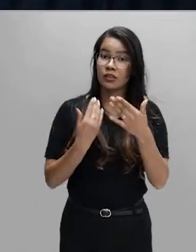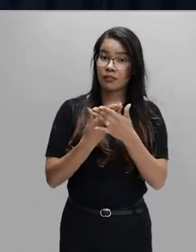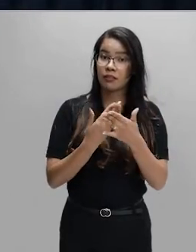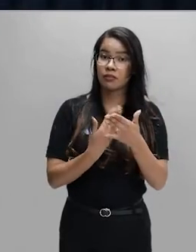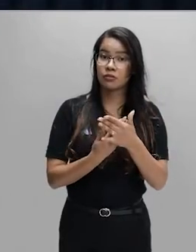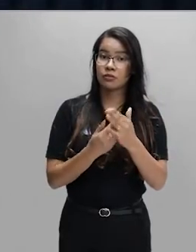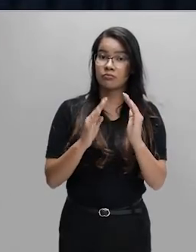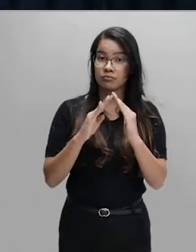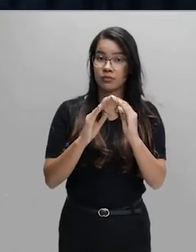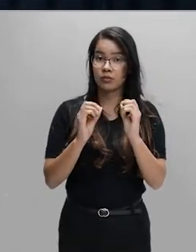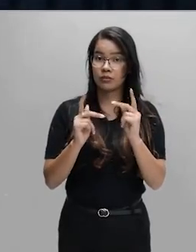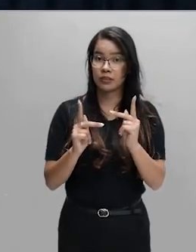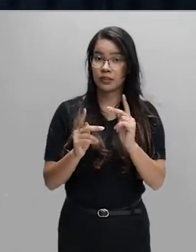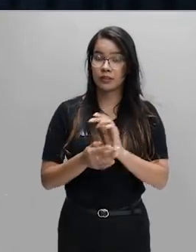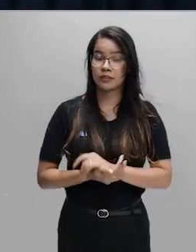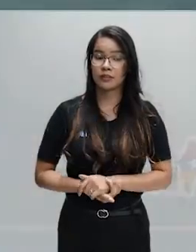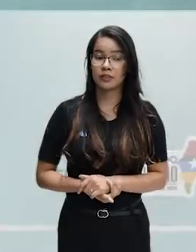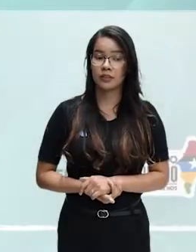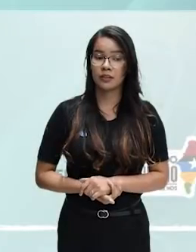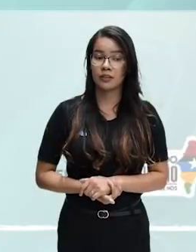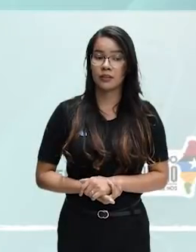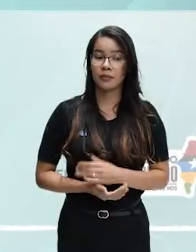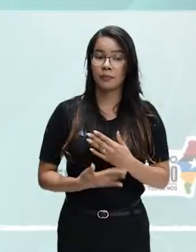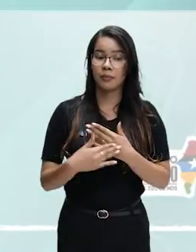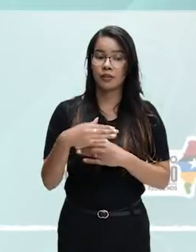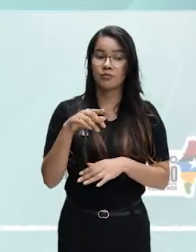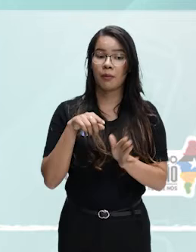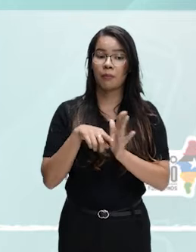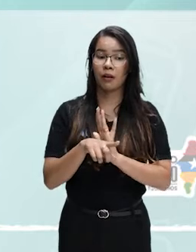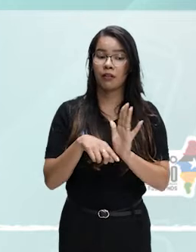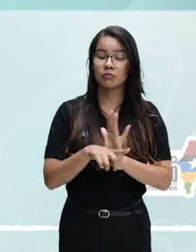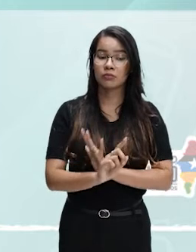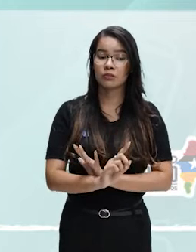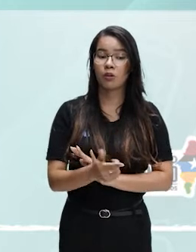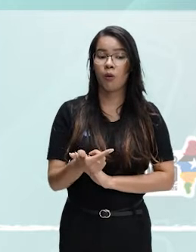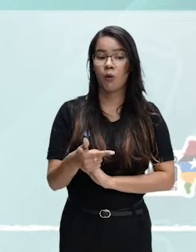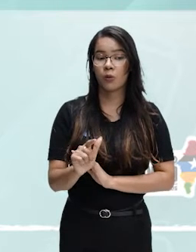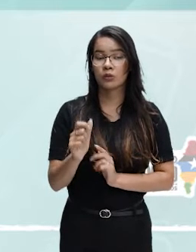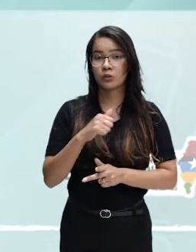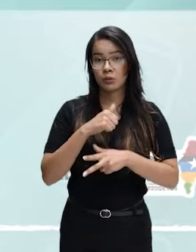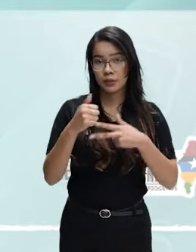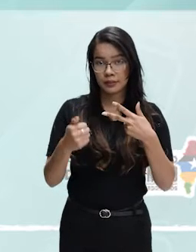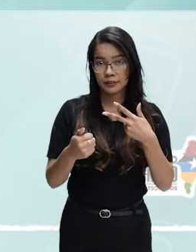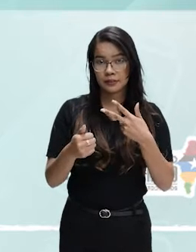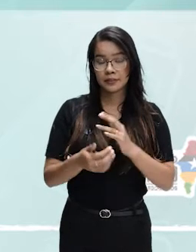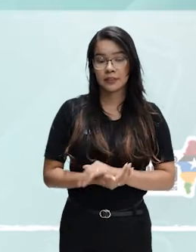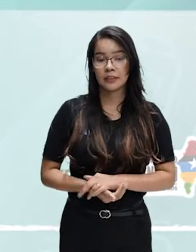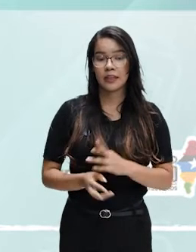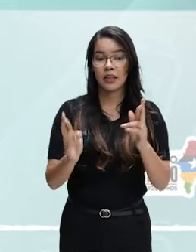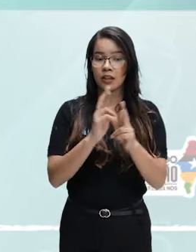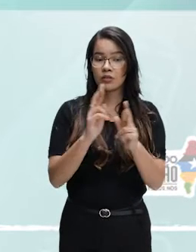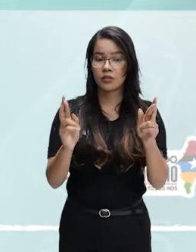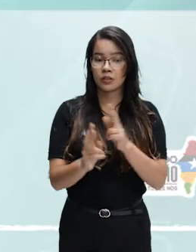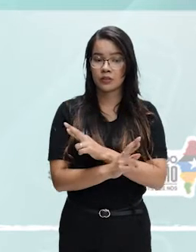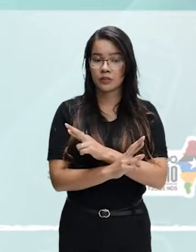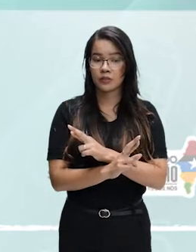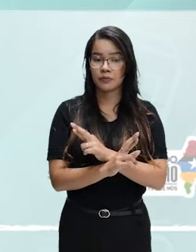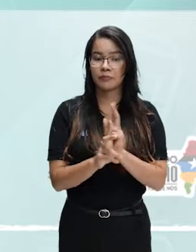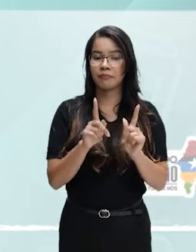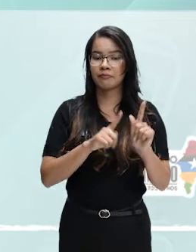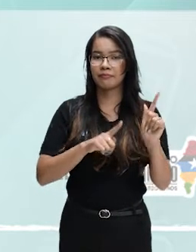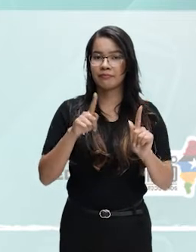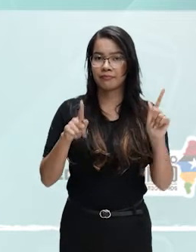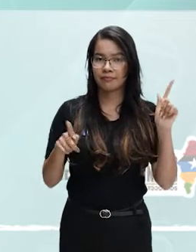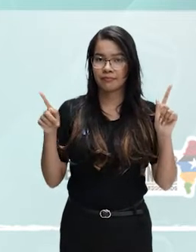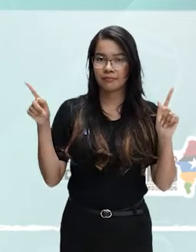estudando. Beleza, pessoal? Vamos para mais uma questãozinha, outra questão do Enem, envolvendo aí